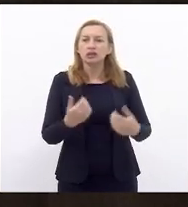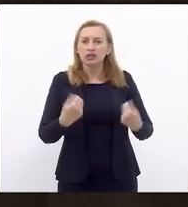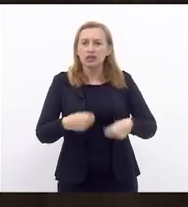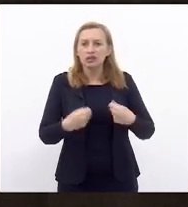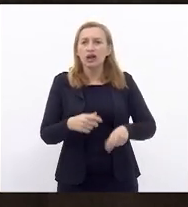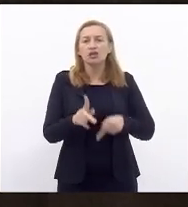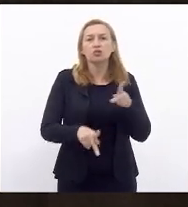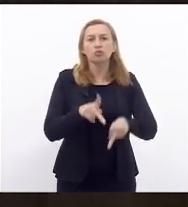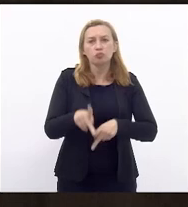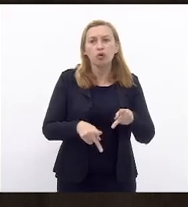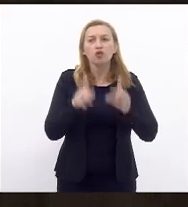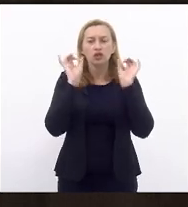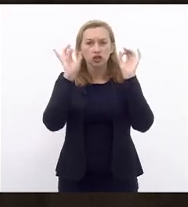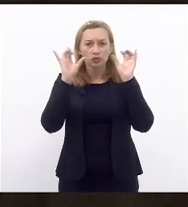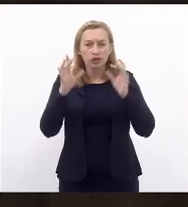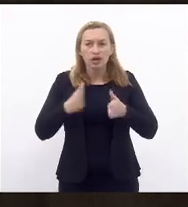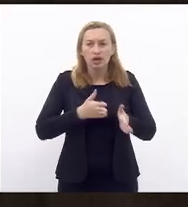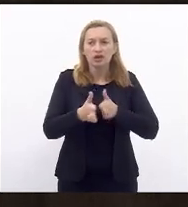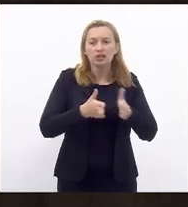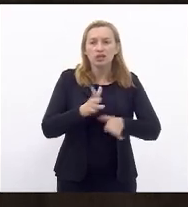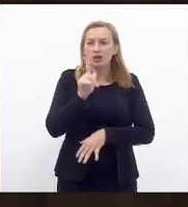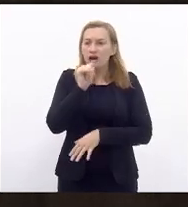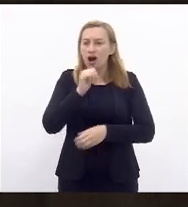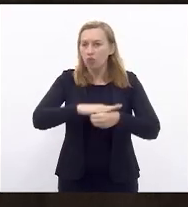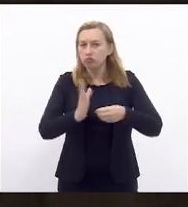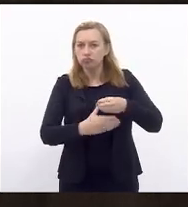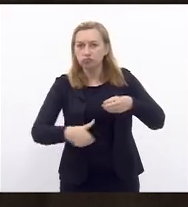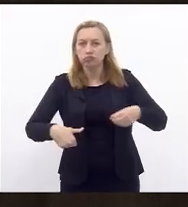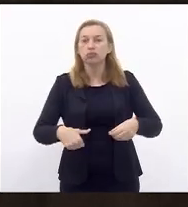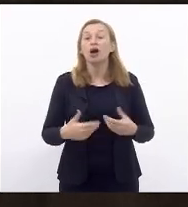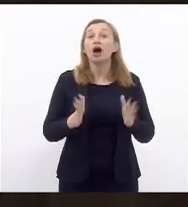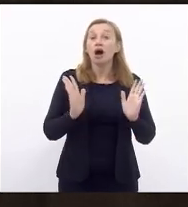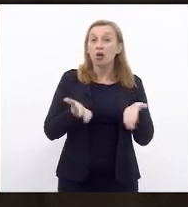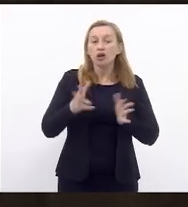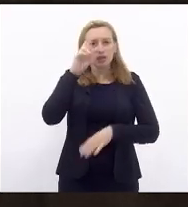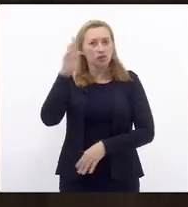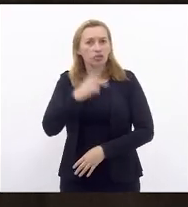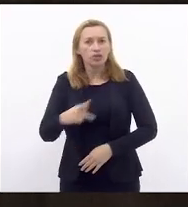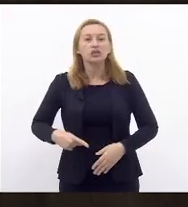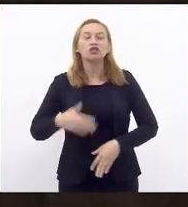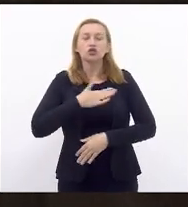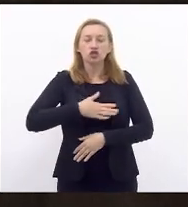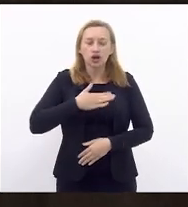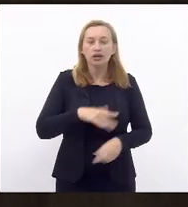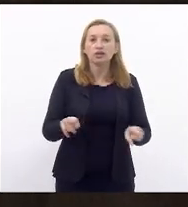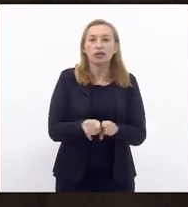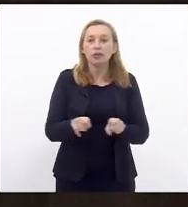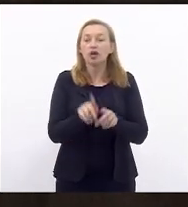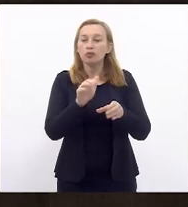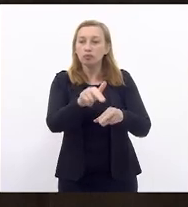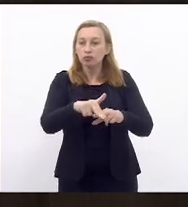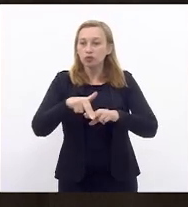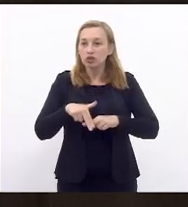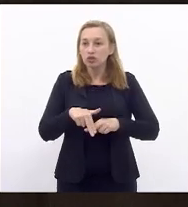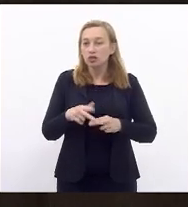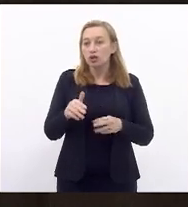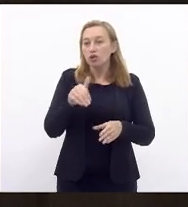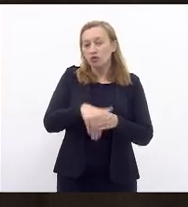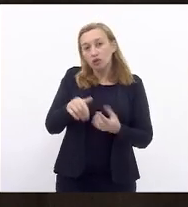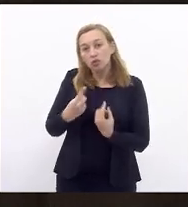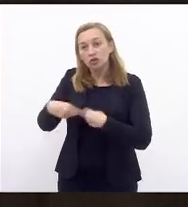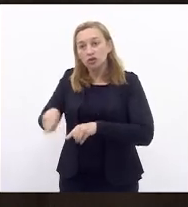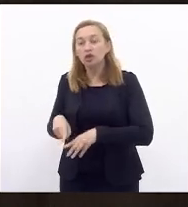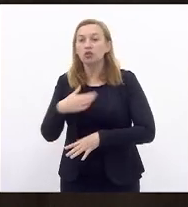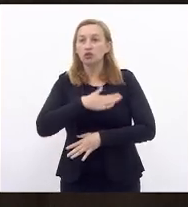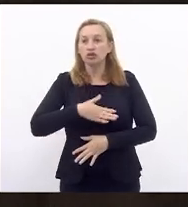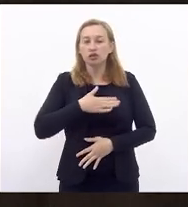em especial o acesso à água e ao esgotamento. Agora, senhora presidenta, também gostaria, por isso meu voto é contrário, agora também